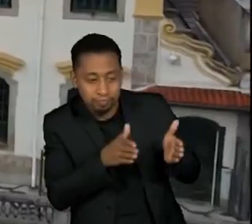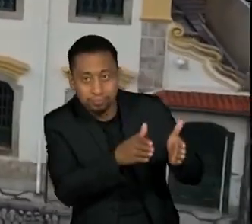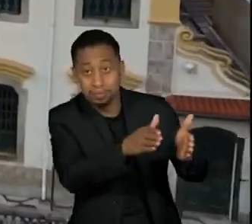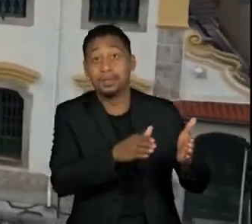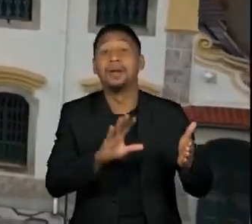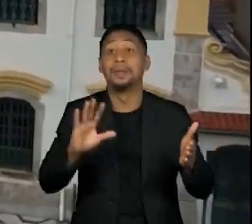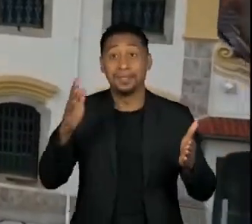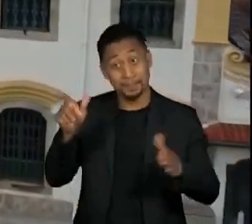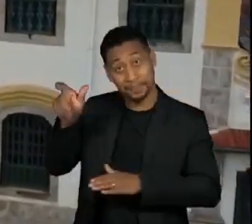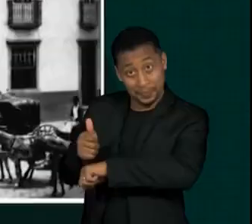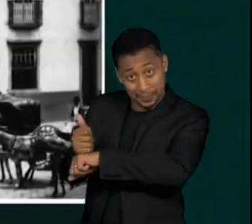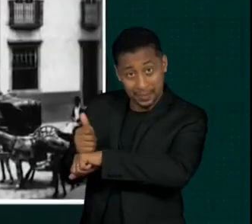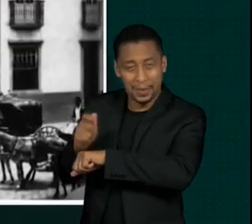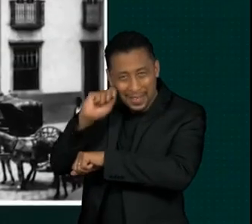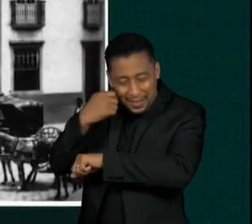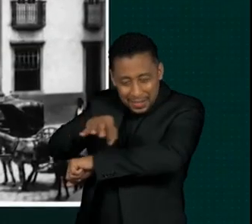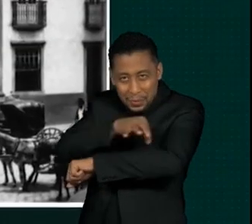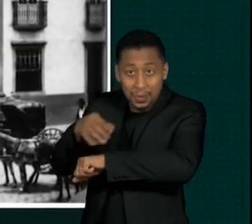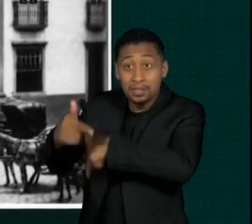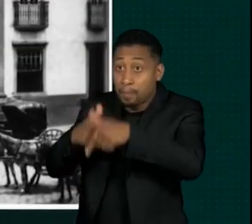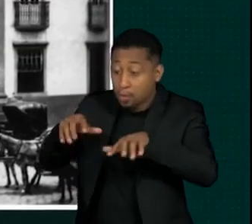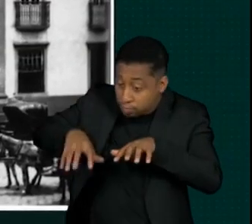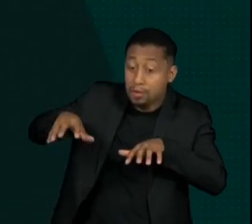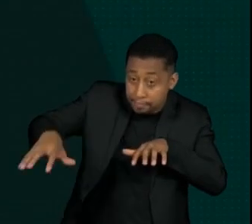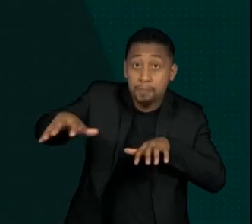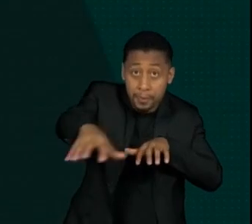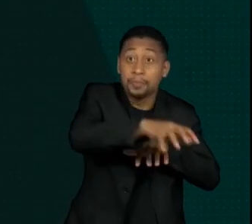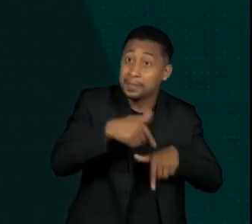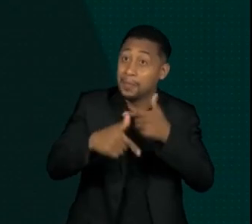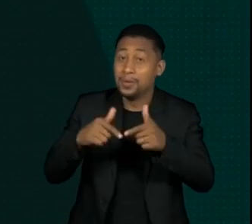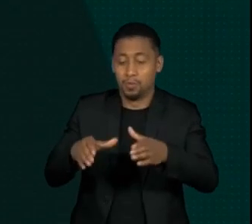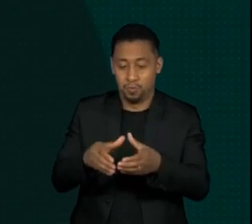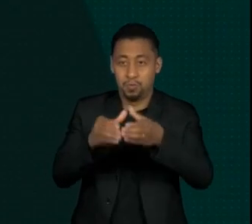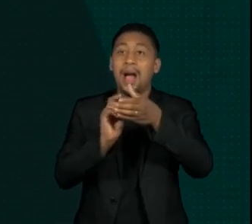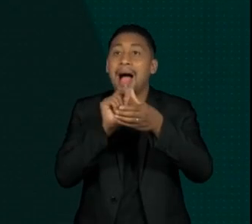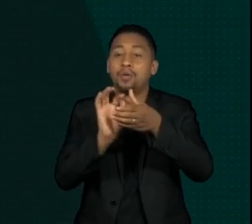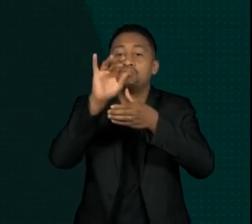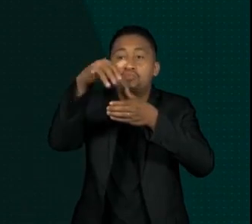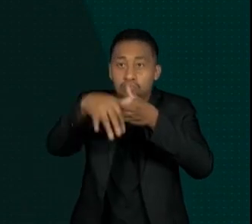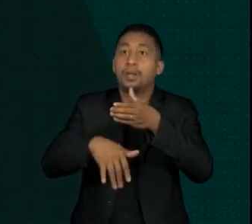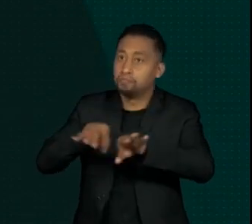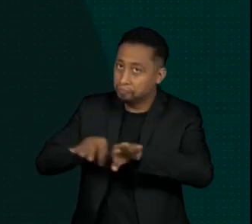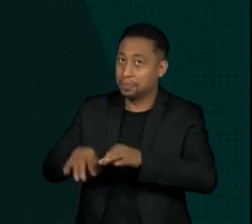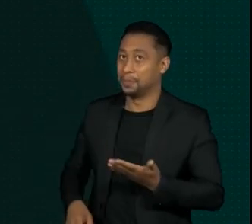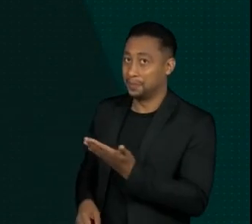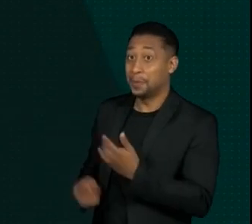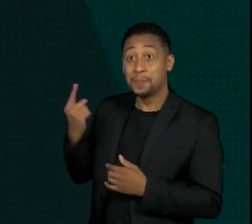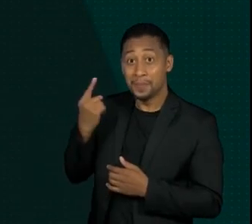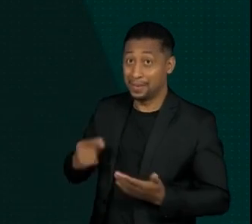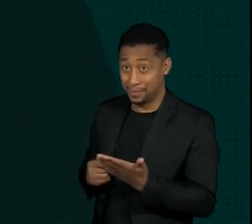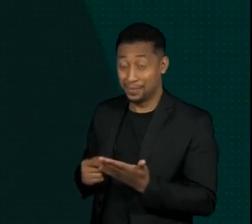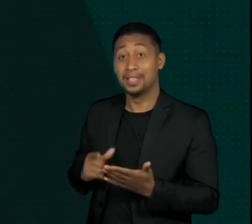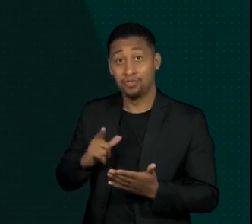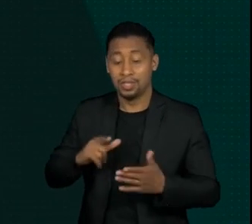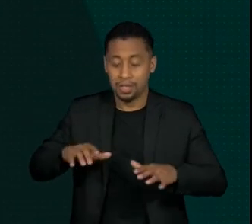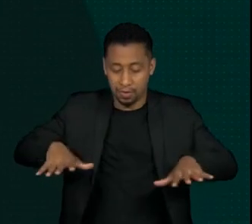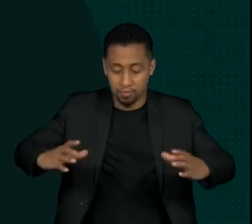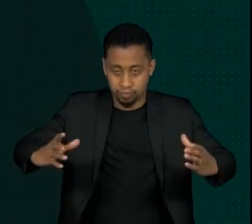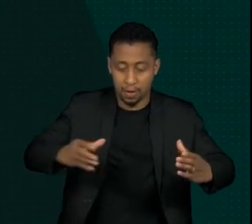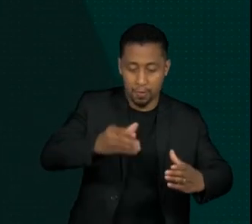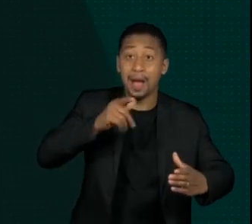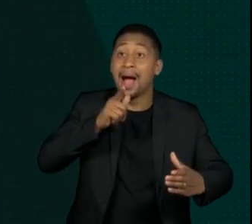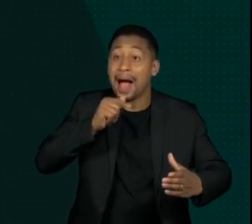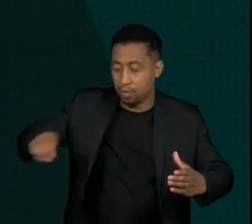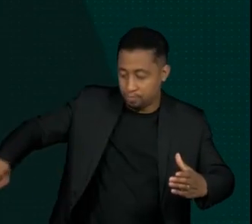O Tebas atua nos três vértices, na matriz da Sé, que fica no coração do triângulo, e no Chafariz da Misericórdia, que fica no centro do triângulo também. O primeiro, o Chafariz com água encanada, mas que também era um espaço